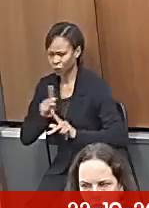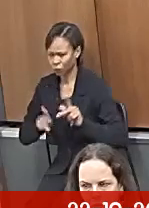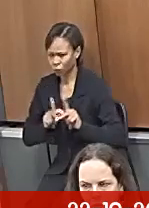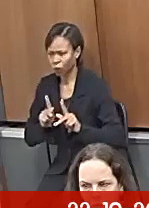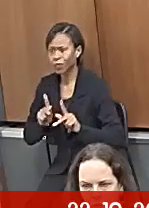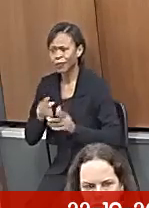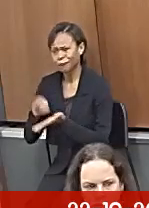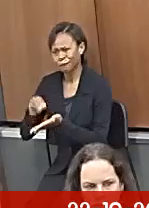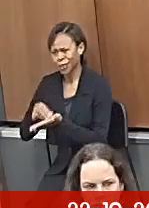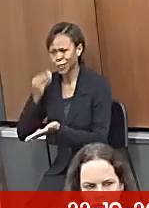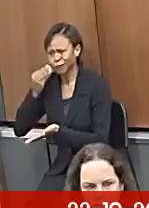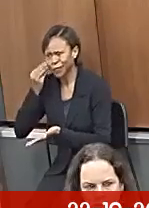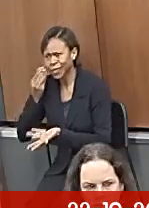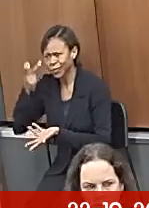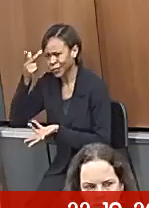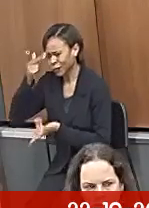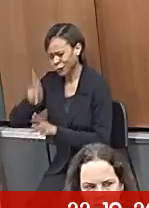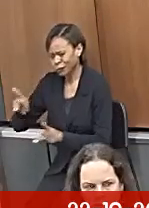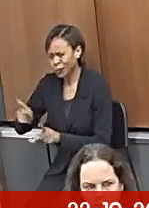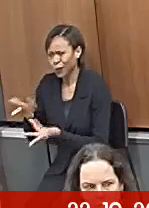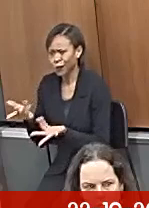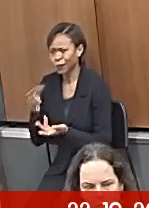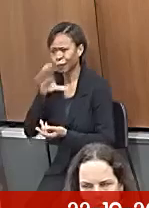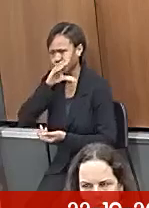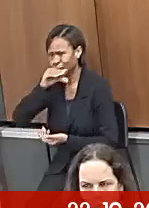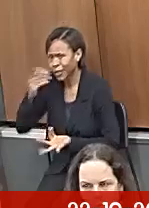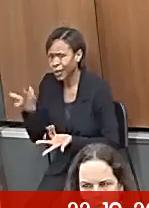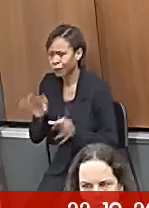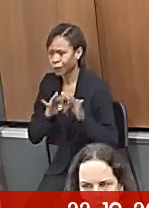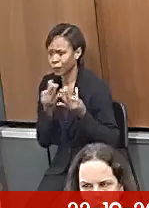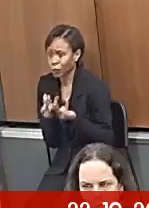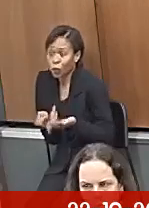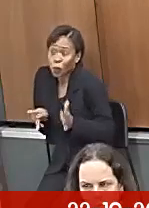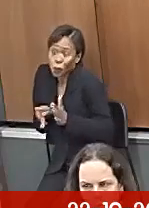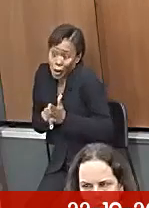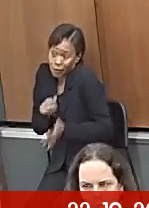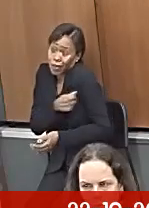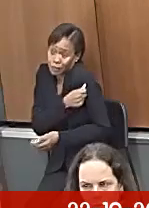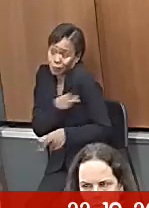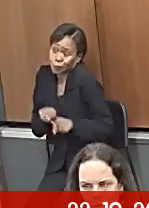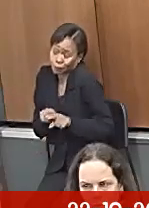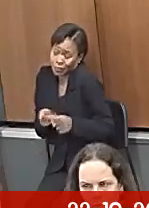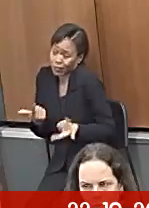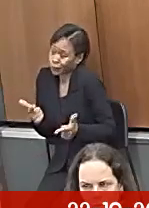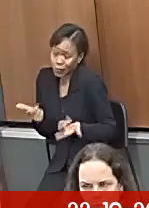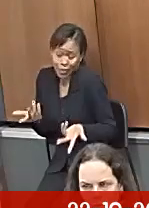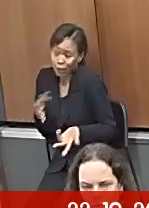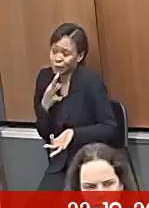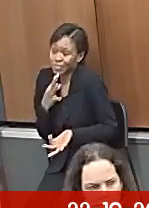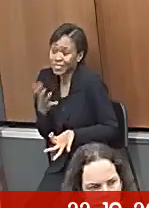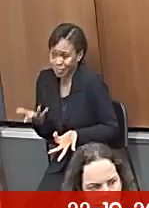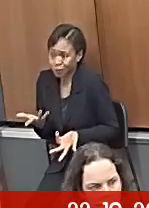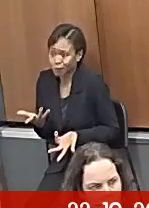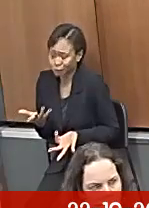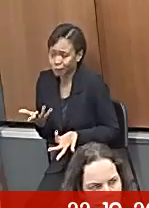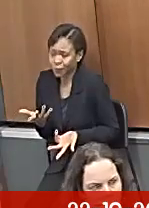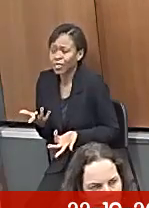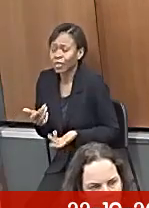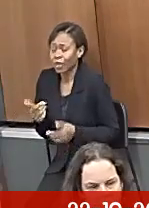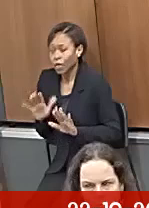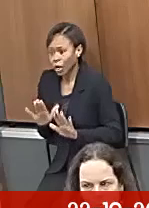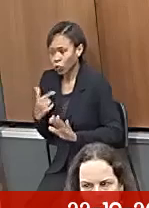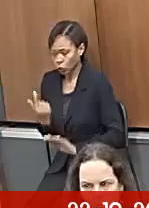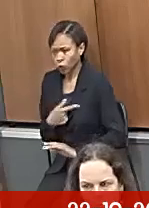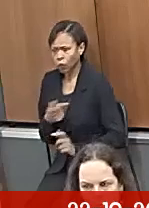dos professores, dos funcionários, das famílias e dos próprios alunos é o que ainda gera maior preconceito. E a gente